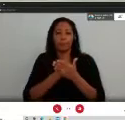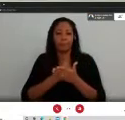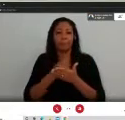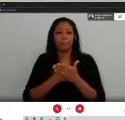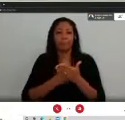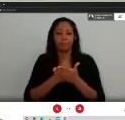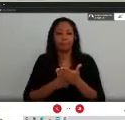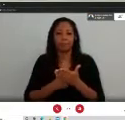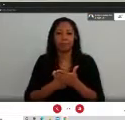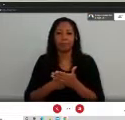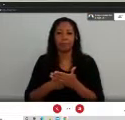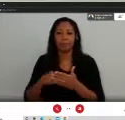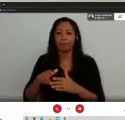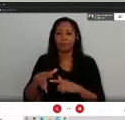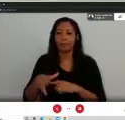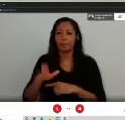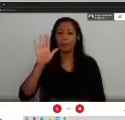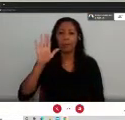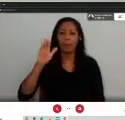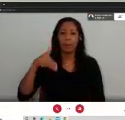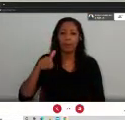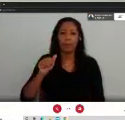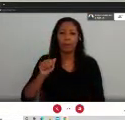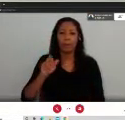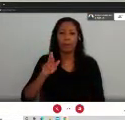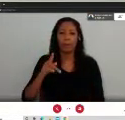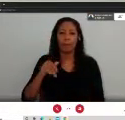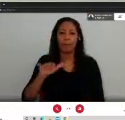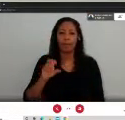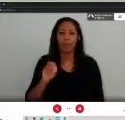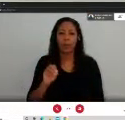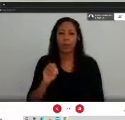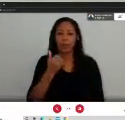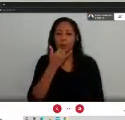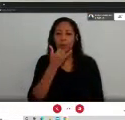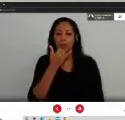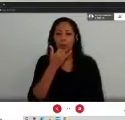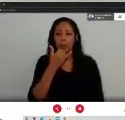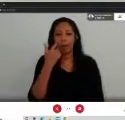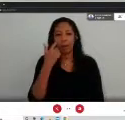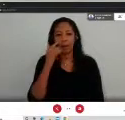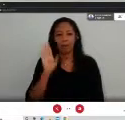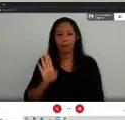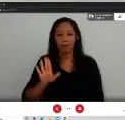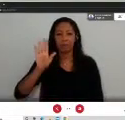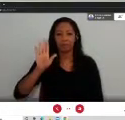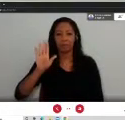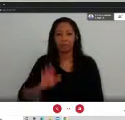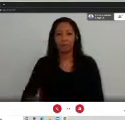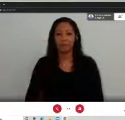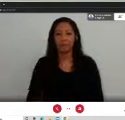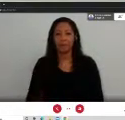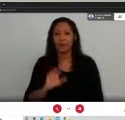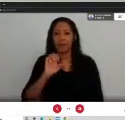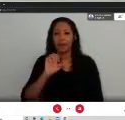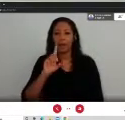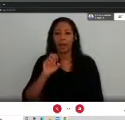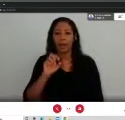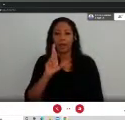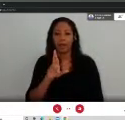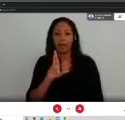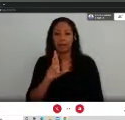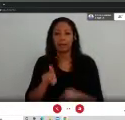falar? Isso. Então, desculpa, Marquinho, porque eu vi agora a mãozinha aqui. E Éder também. Então, vereador Marquinho,